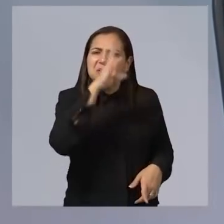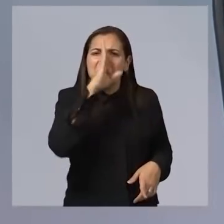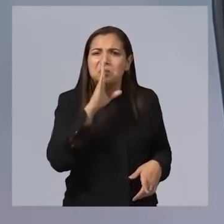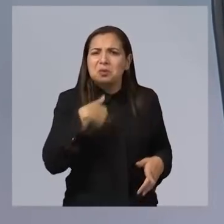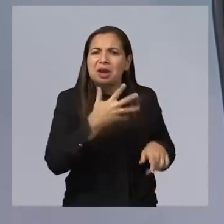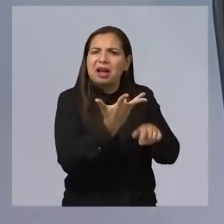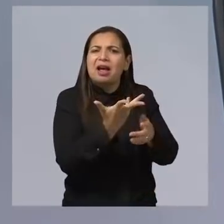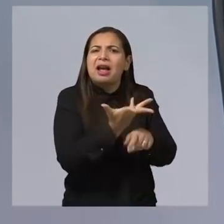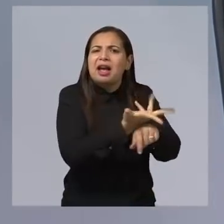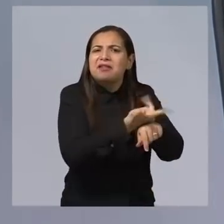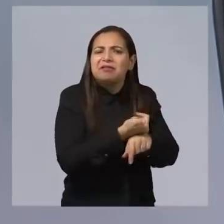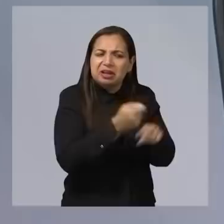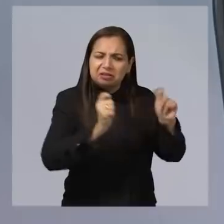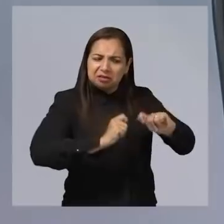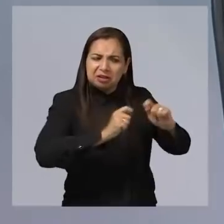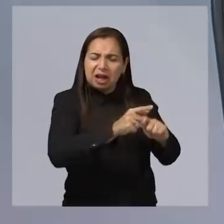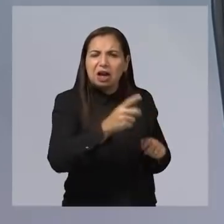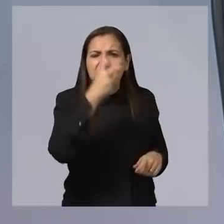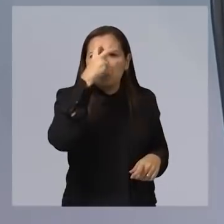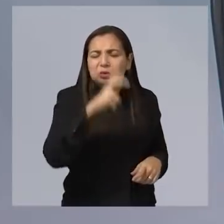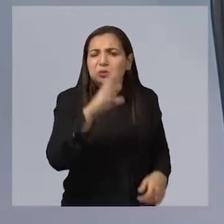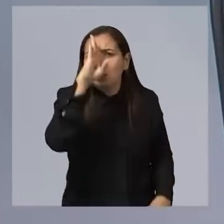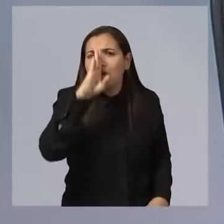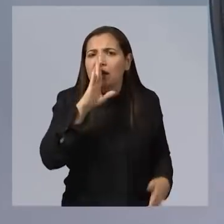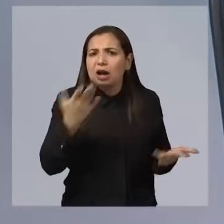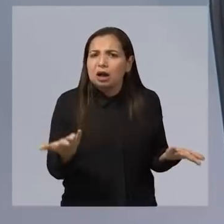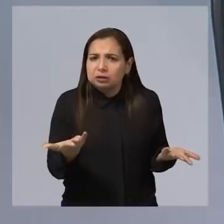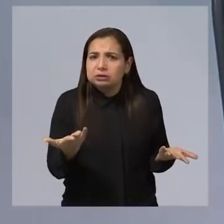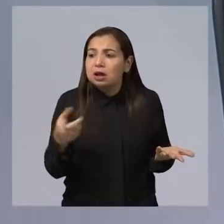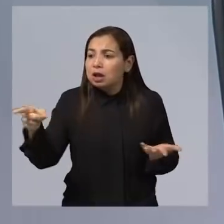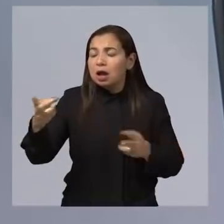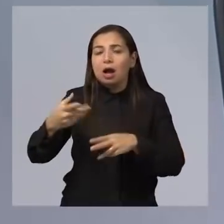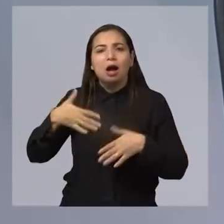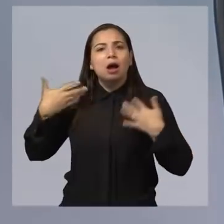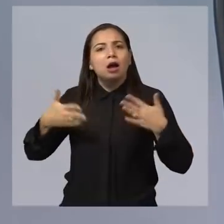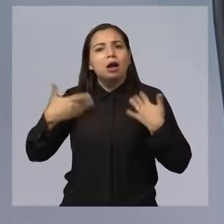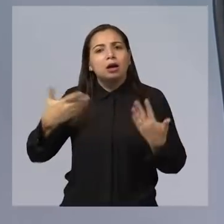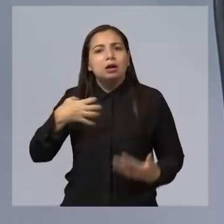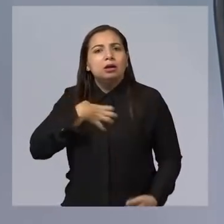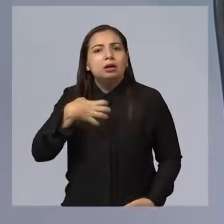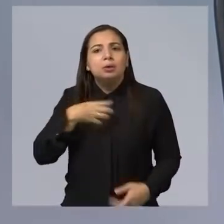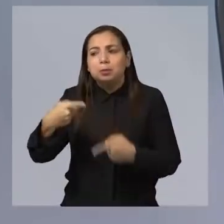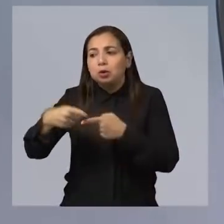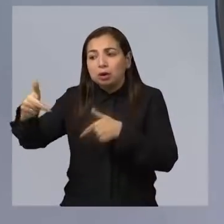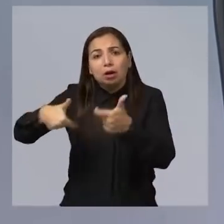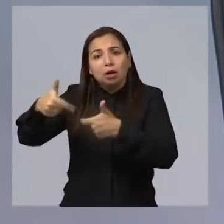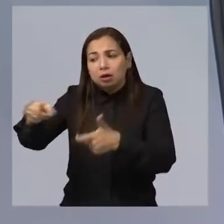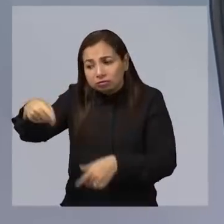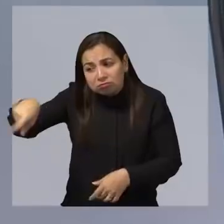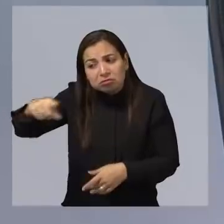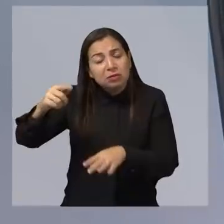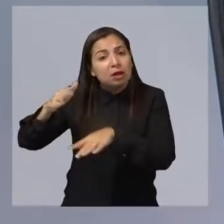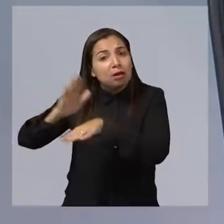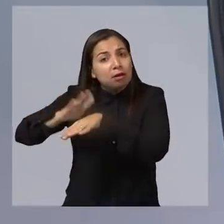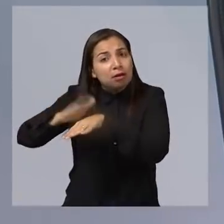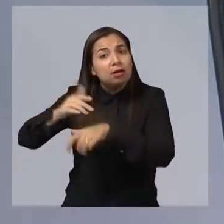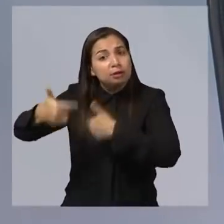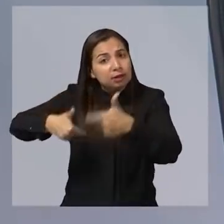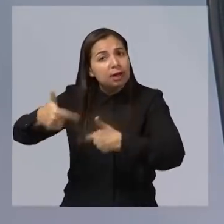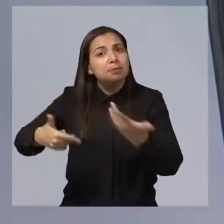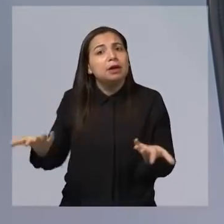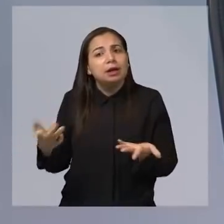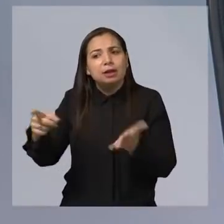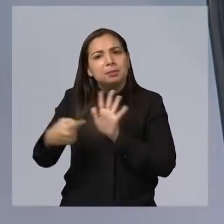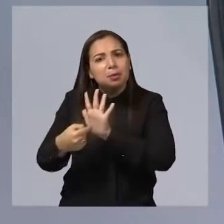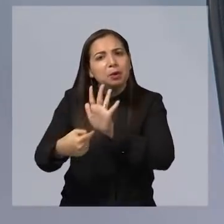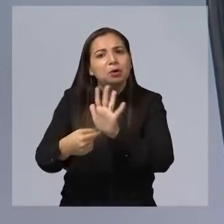eu consigo fazer dentro do sistema de graça. E os presos ainda agradecem de estar empenhado nisso. Eu peguei esses 870 mil, juntei com esse dinheiro, a